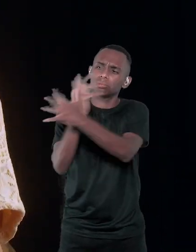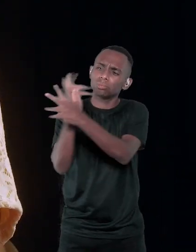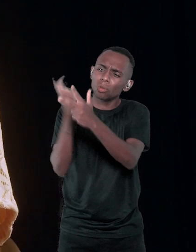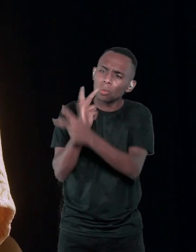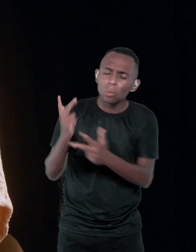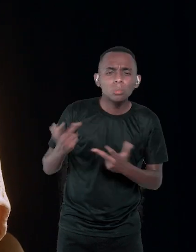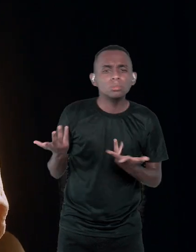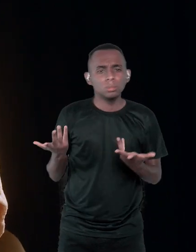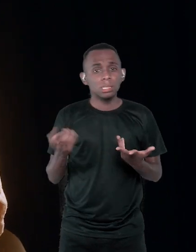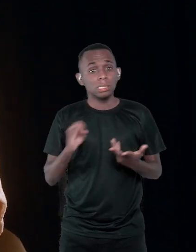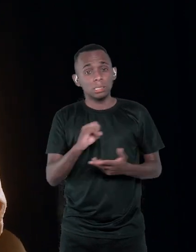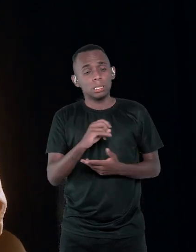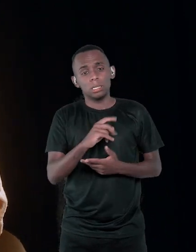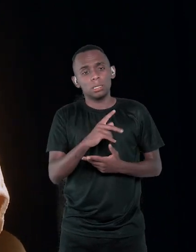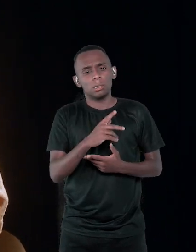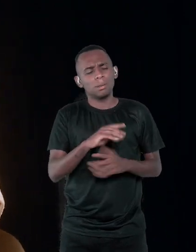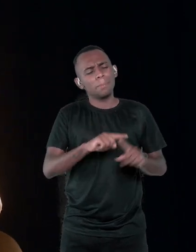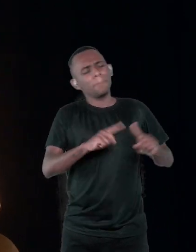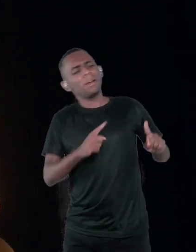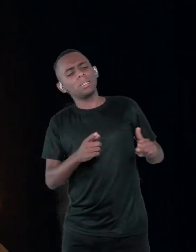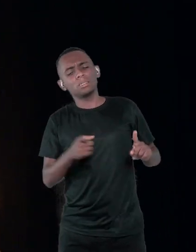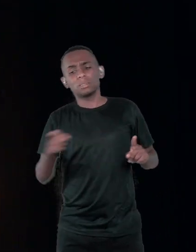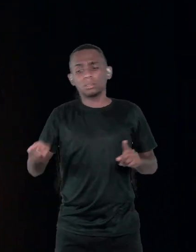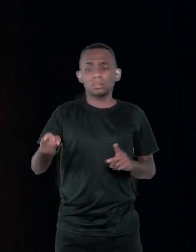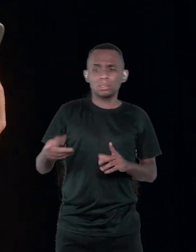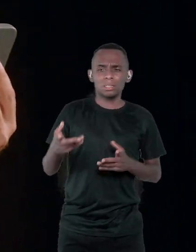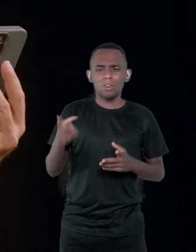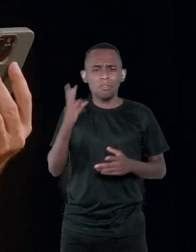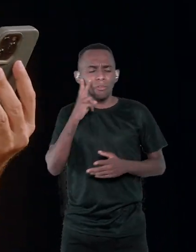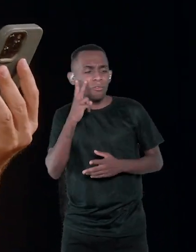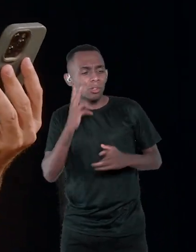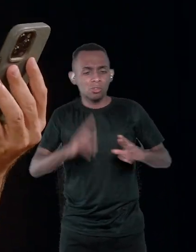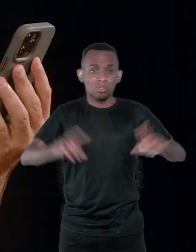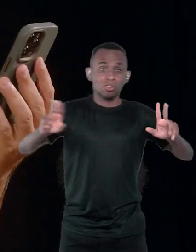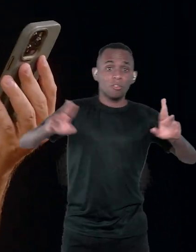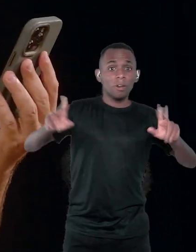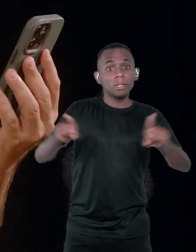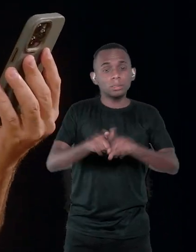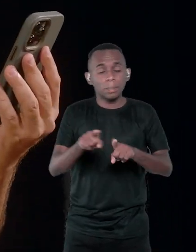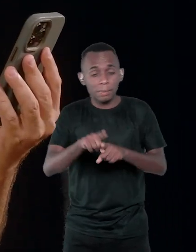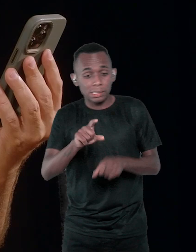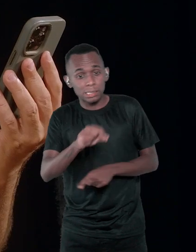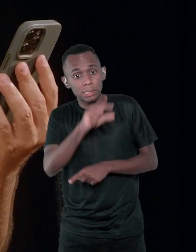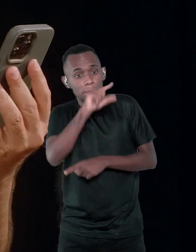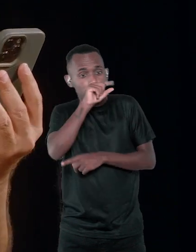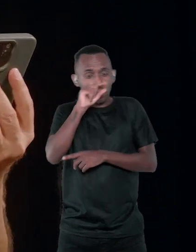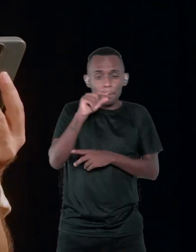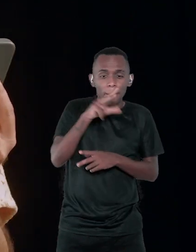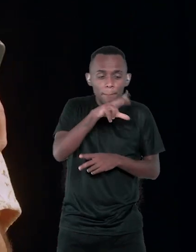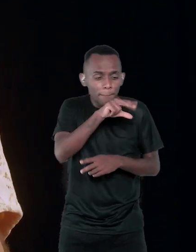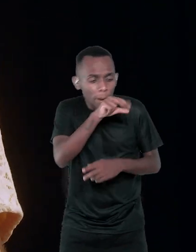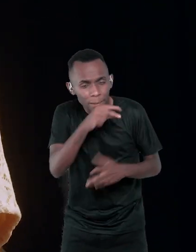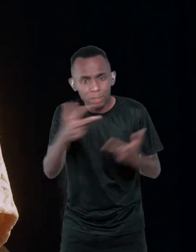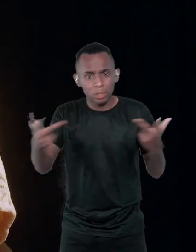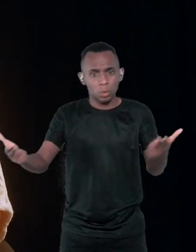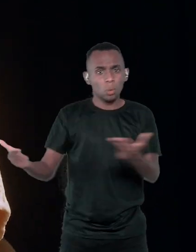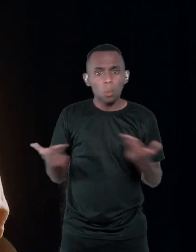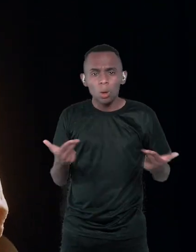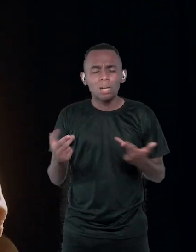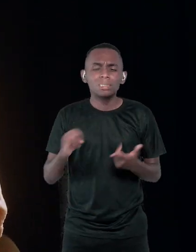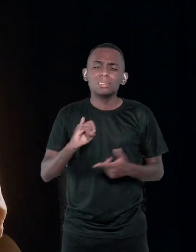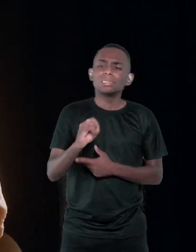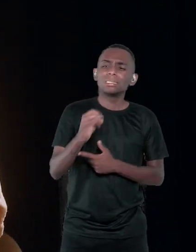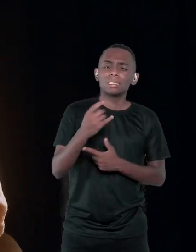defunto. Se, porém, fosse portanto, vinho branco era tinto. Se marreco fosse pinto, alegria era quebranto. Se projeto